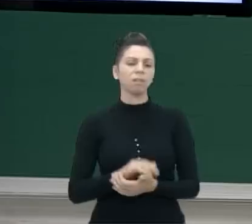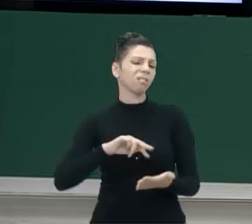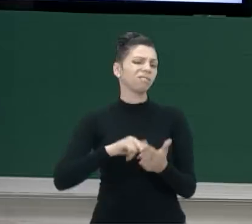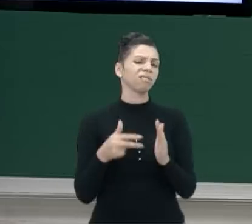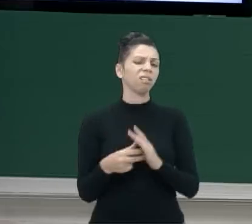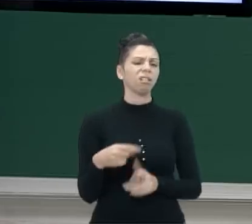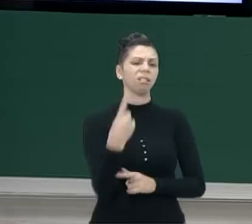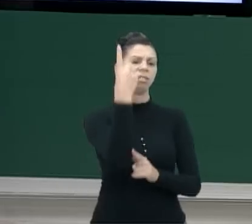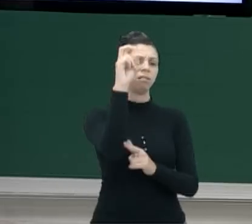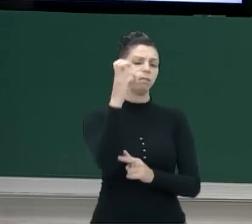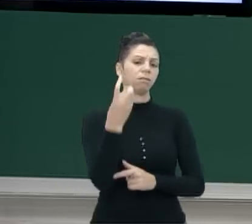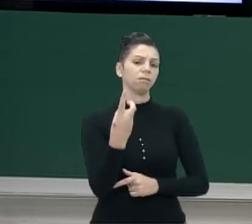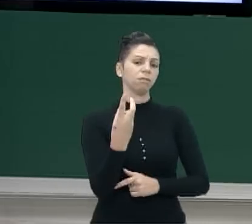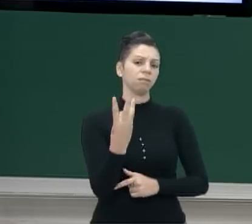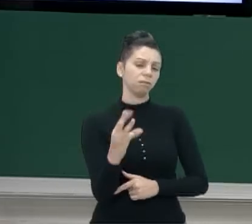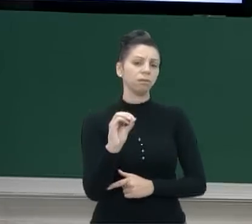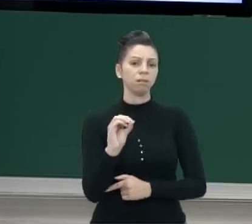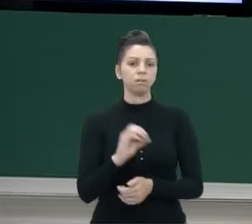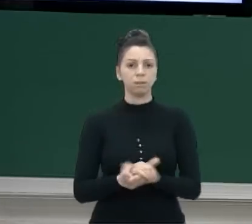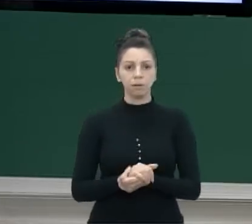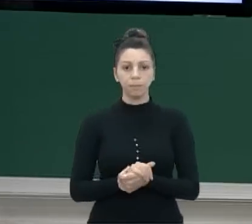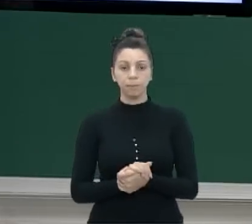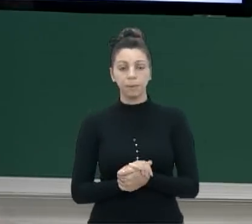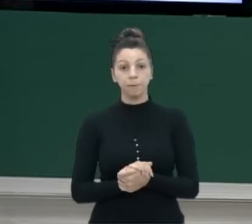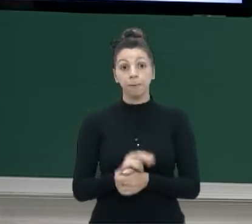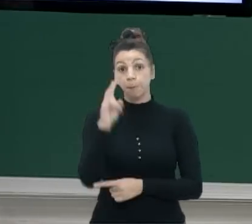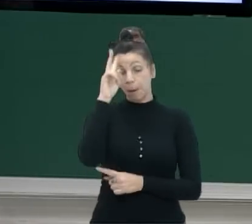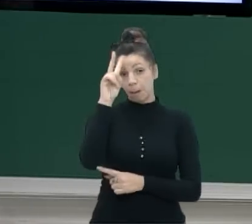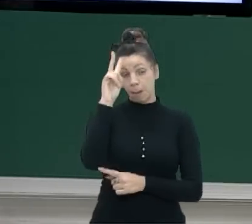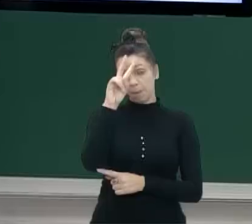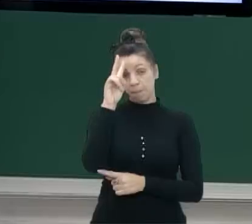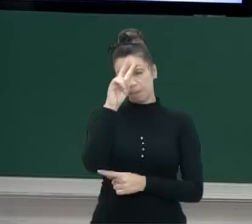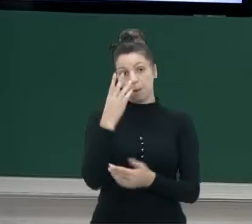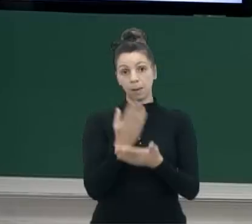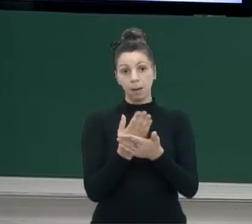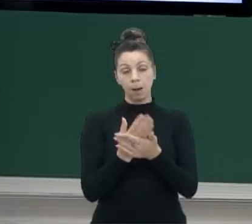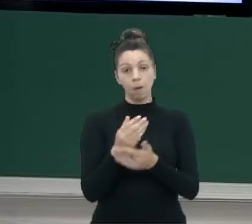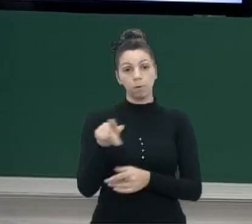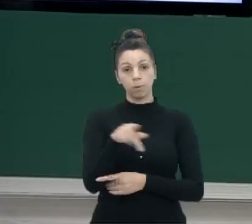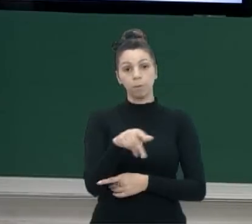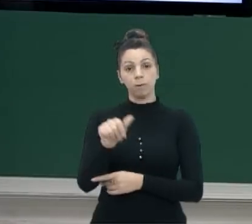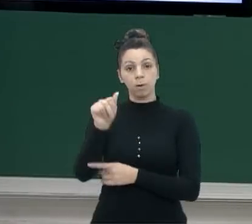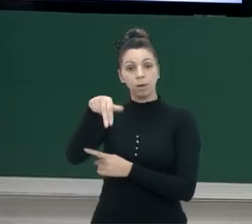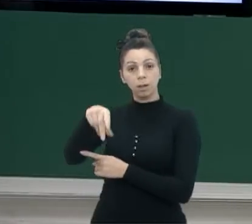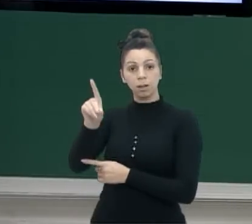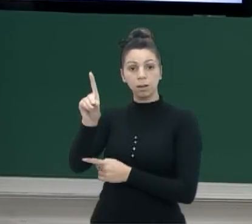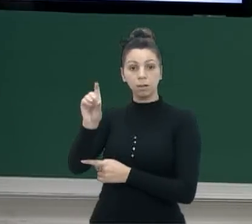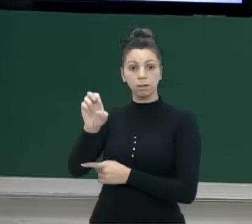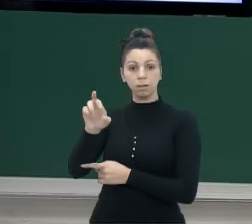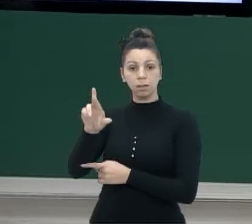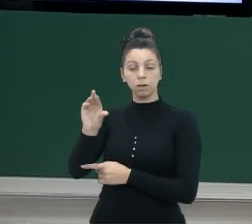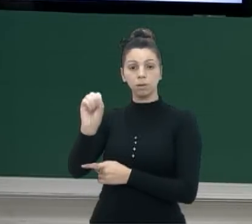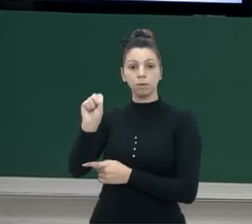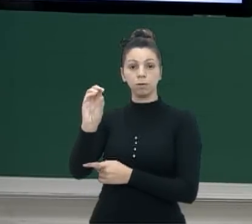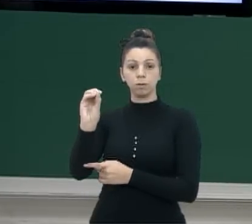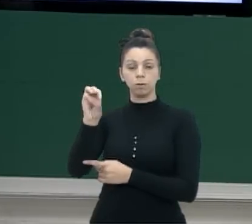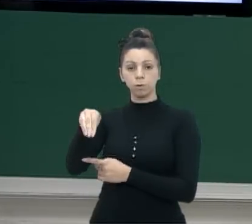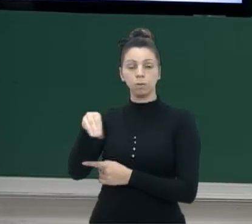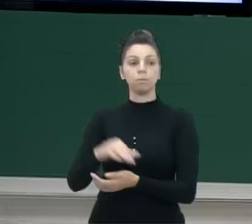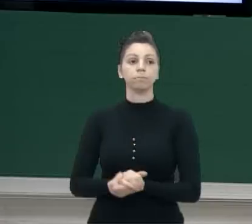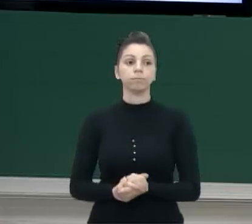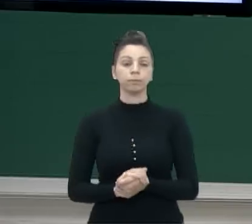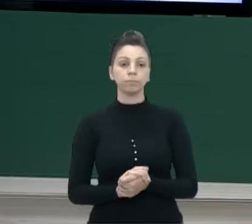o 15/30? Vamos lembrar da aula do professor Anderson. 30 é a quantidade de vezes que eu vou dividir